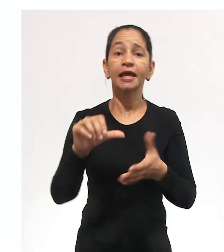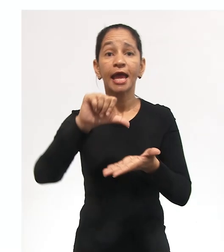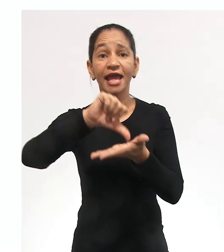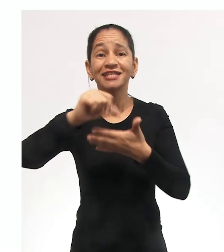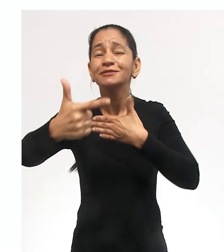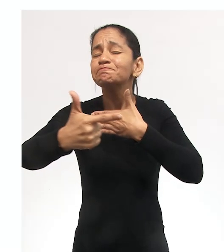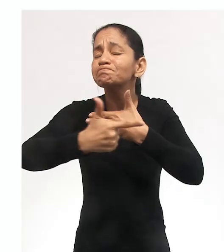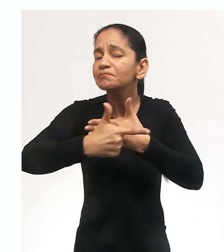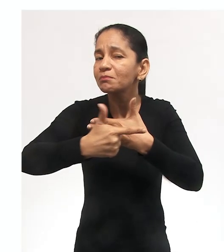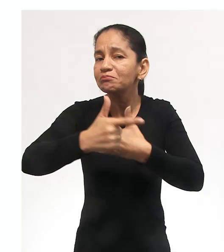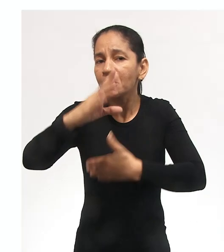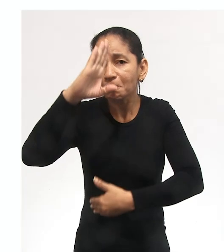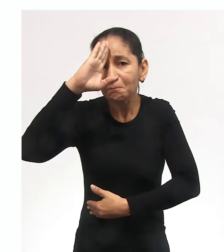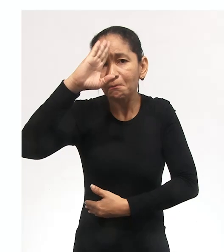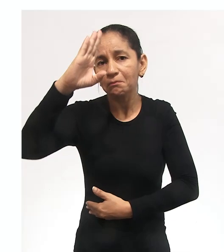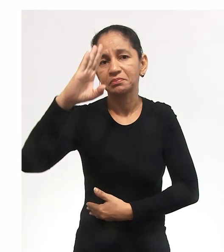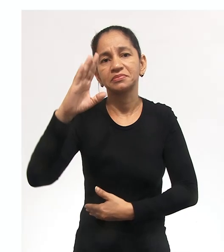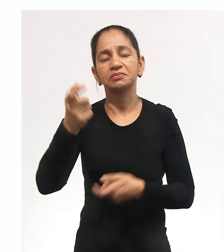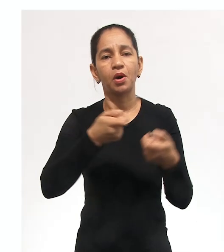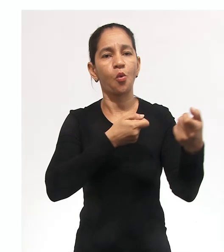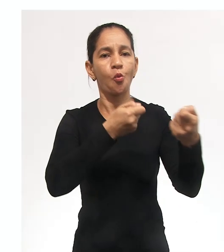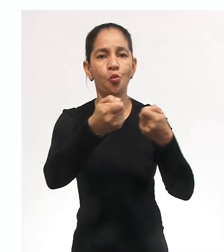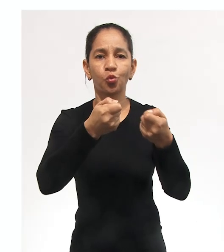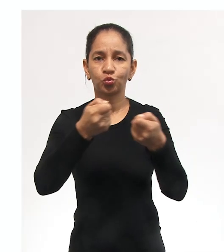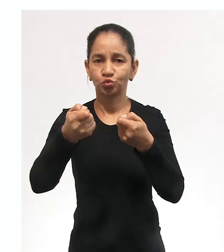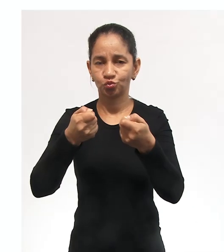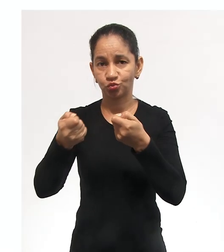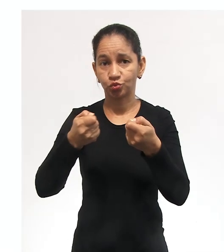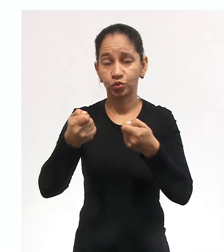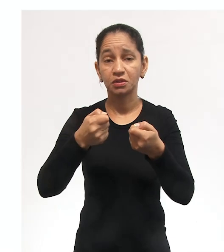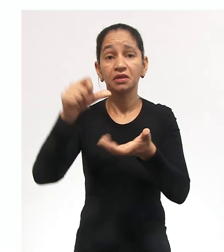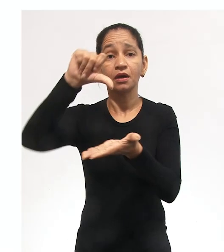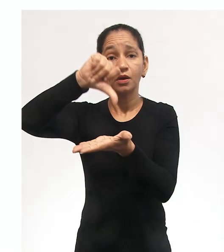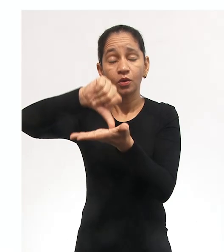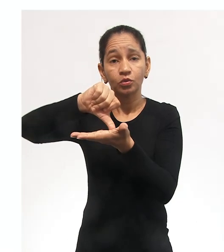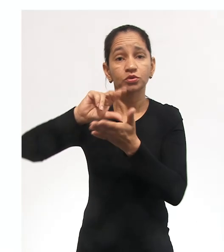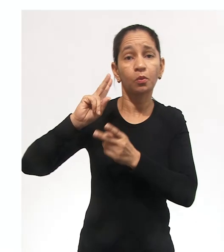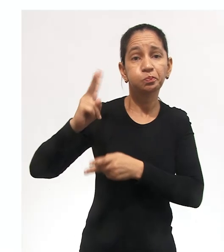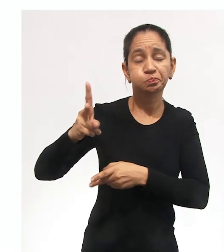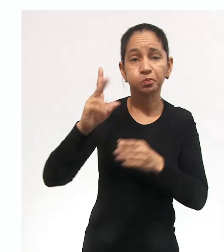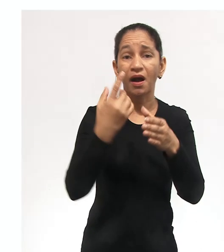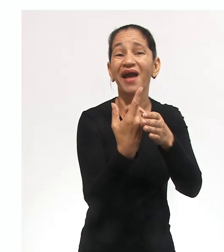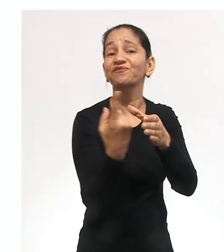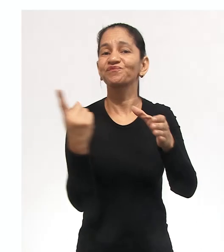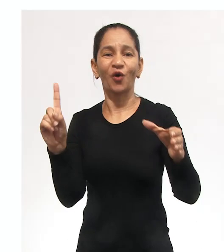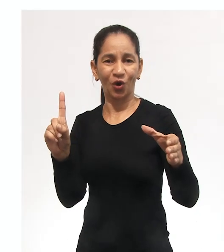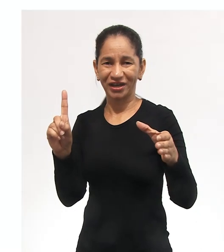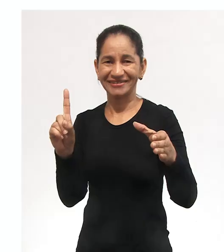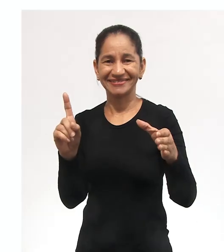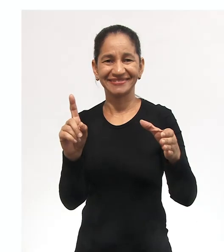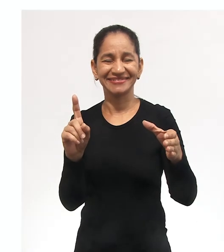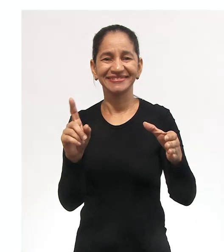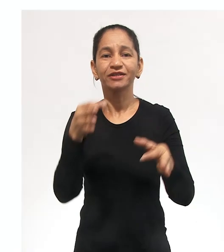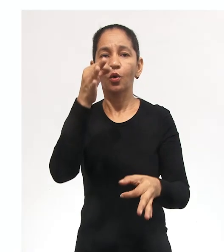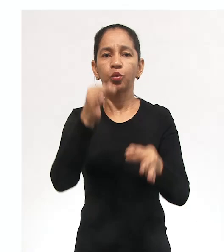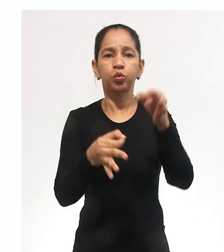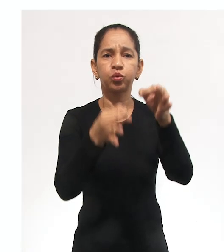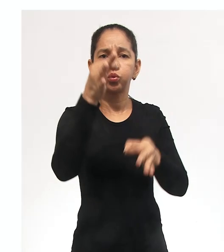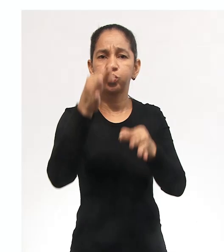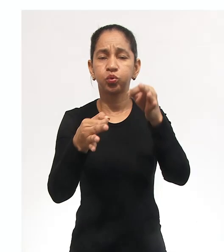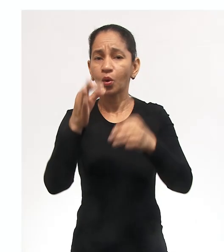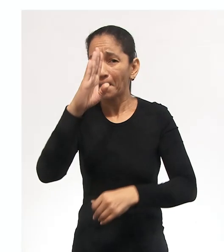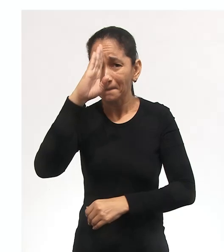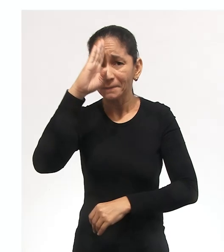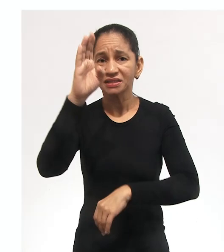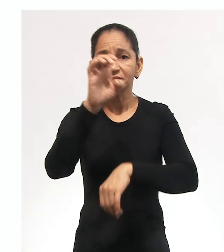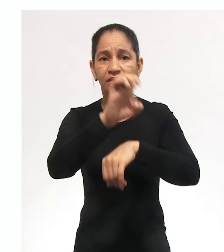papel fundamental no sistema de controle da administração. É uma instituição permanente, essencial à função jurisdicional do Estado, né,